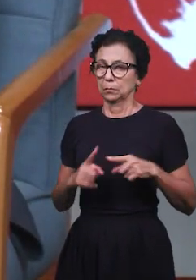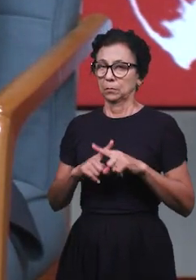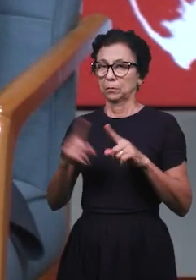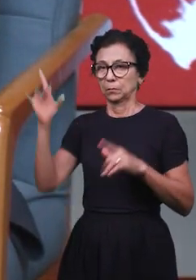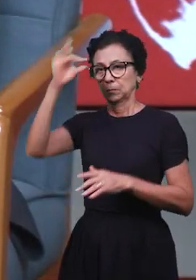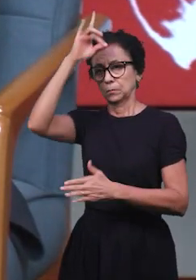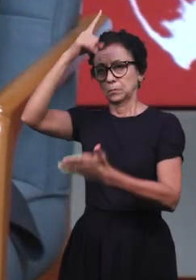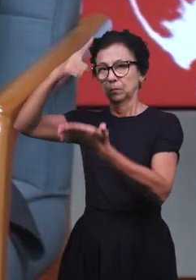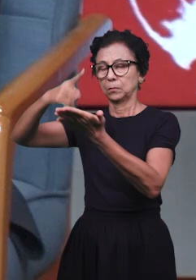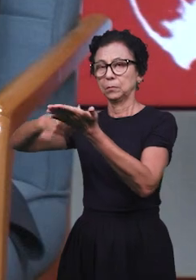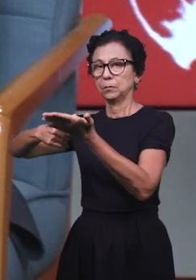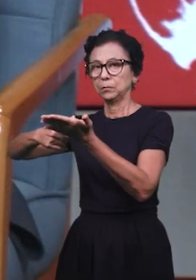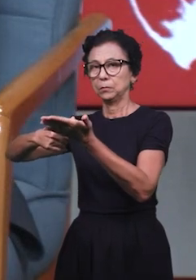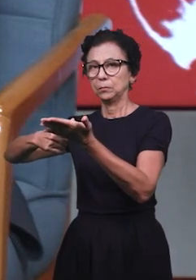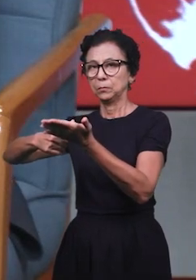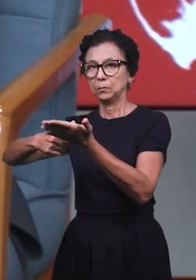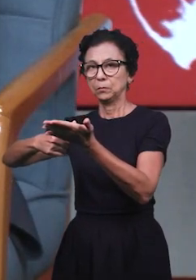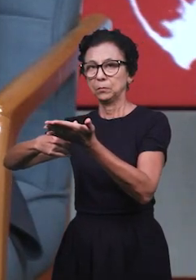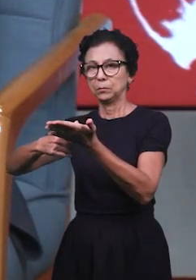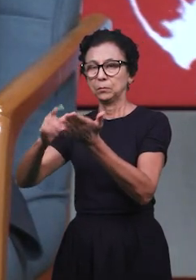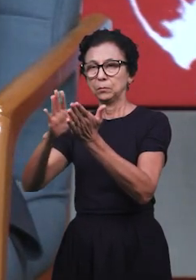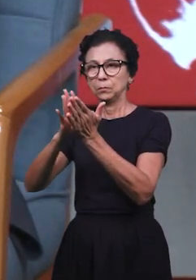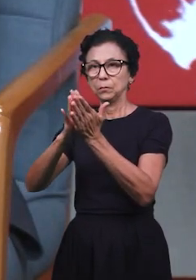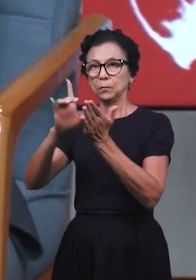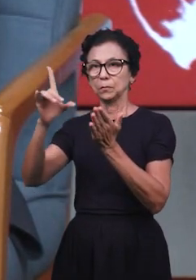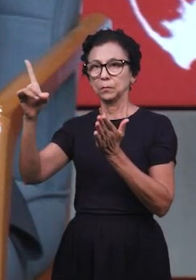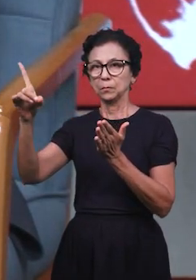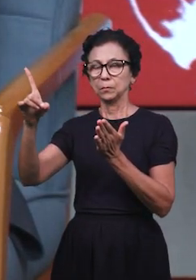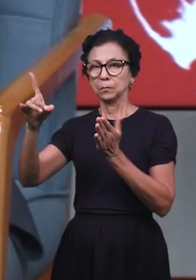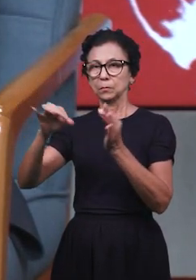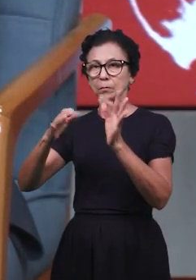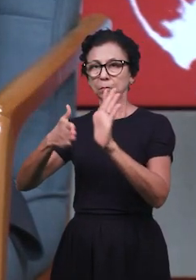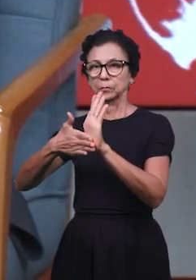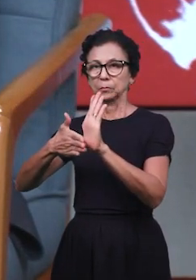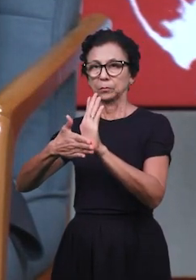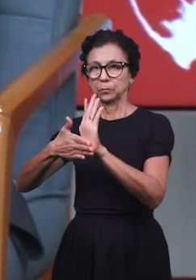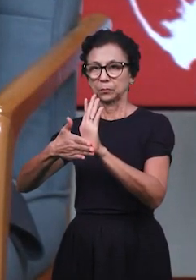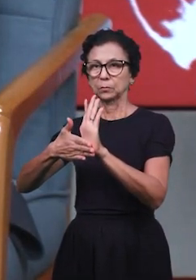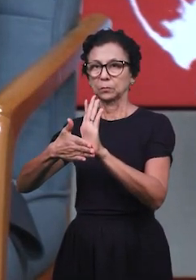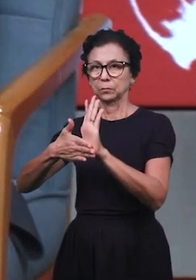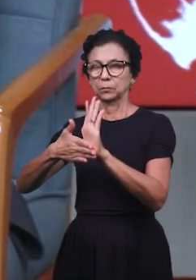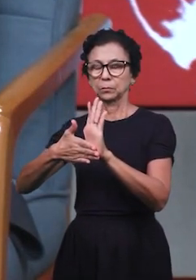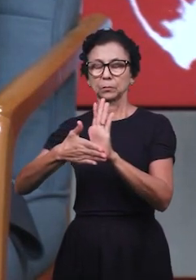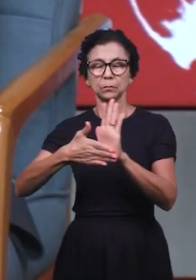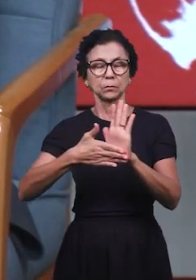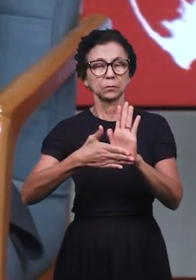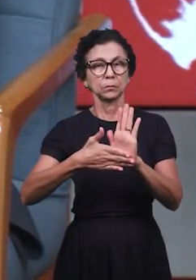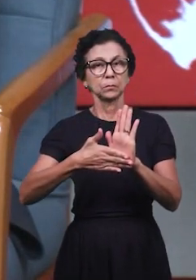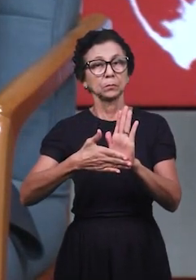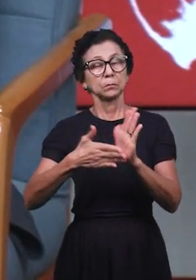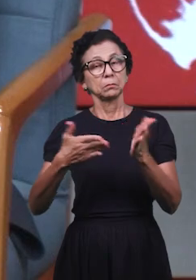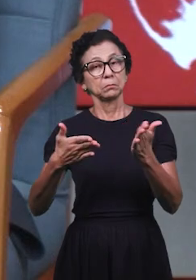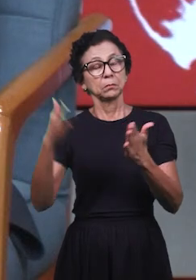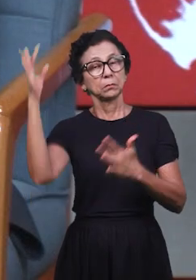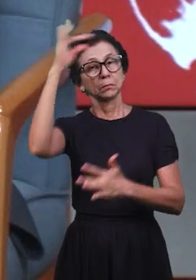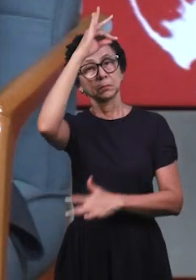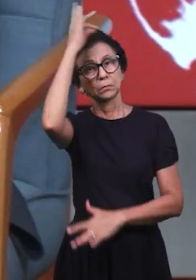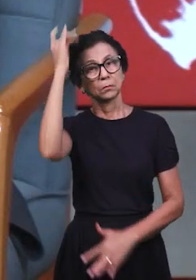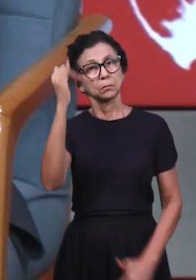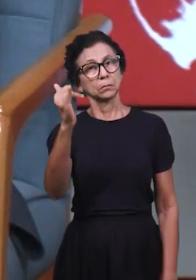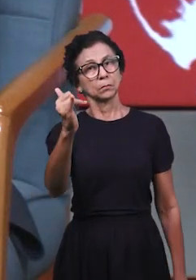quando o Espírito Santo fala com você, o